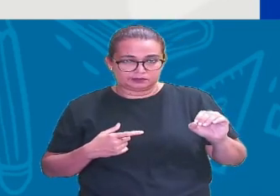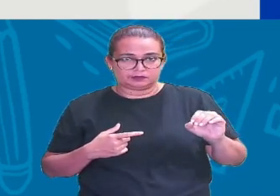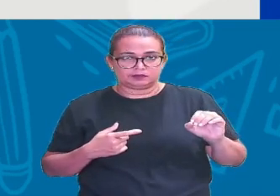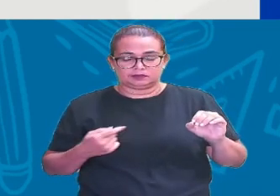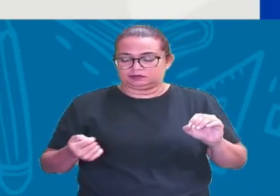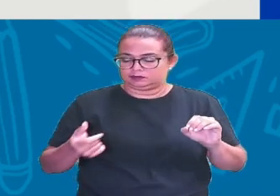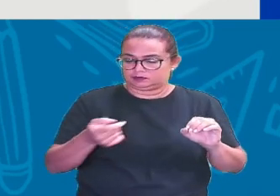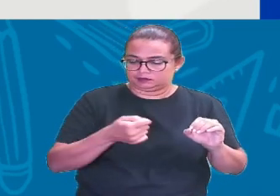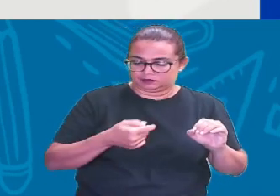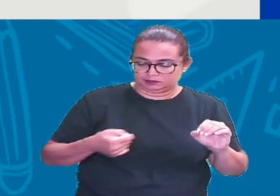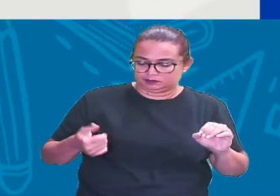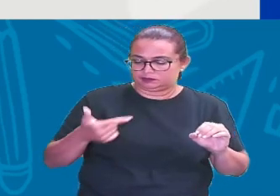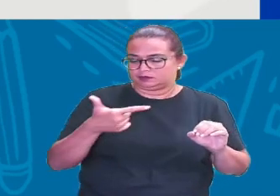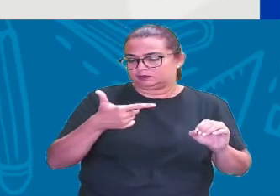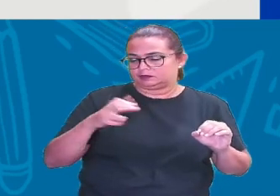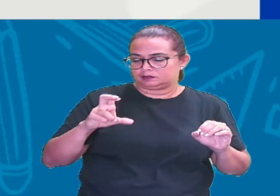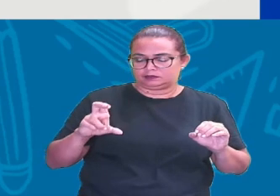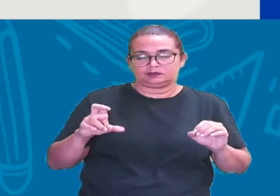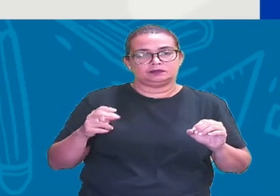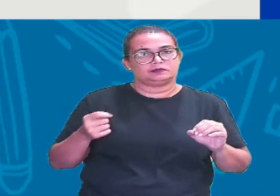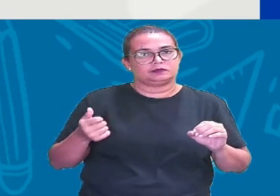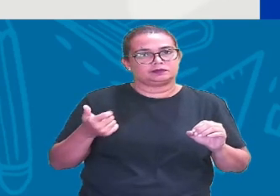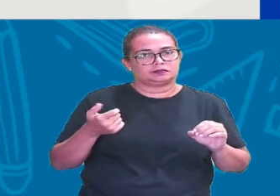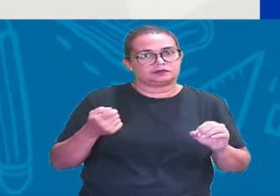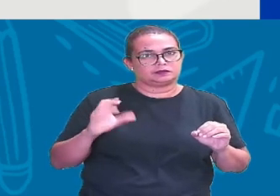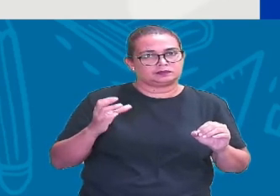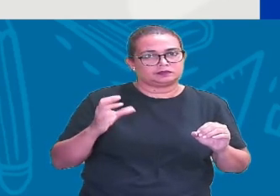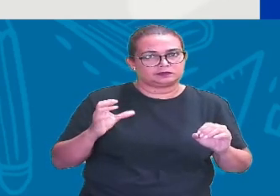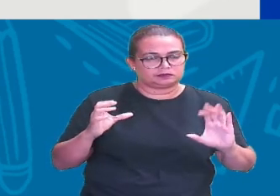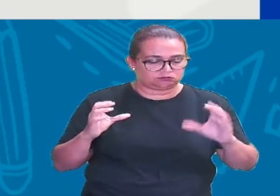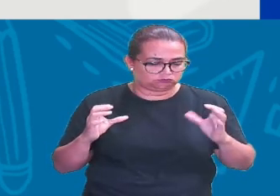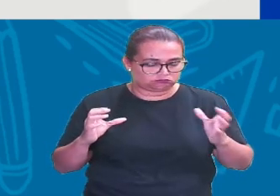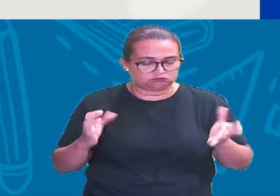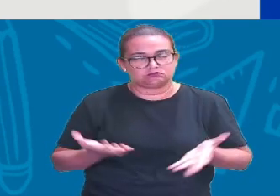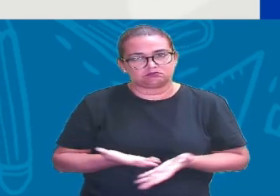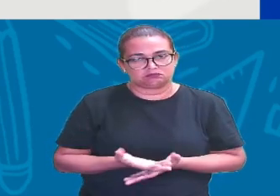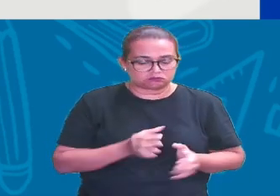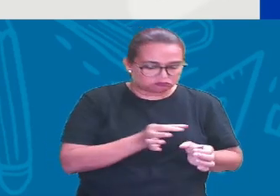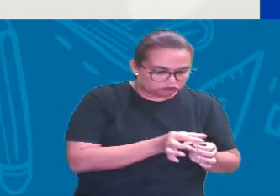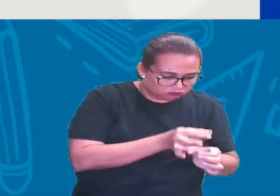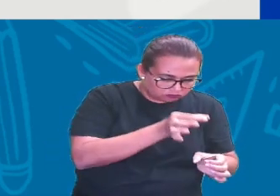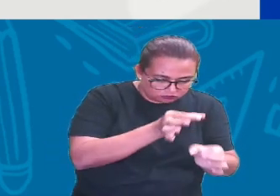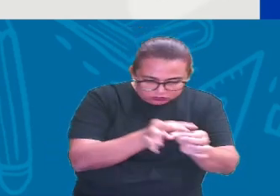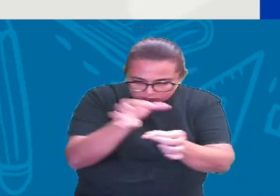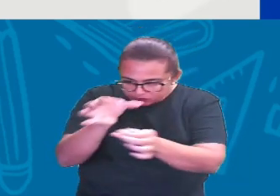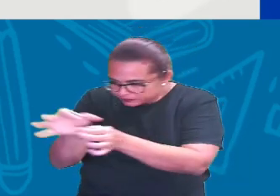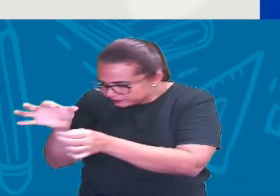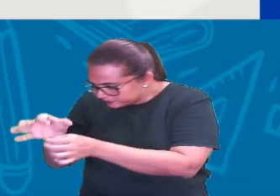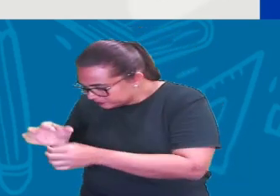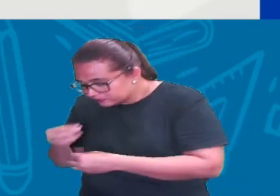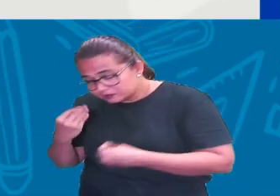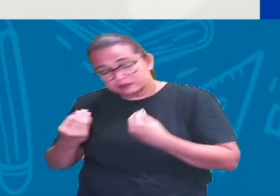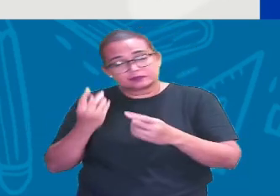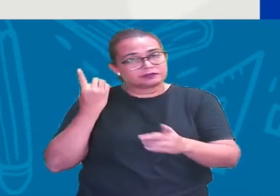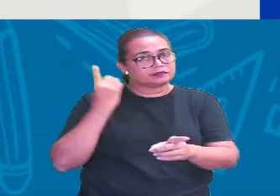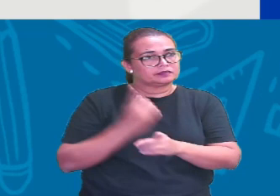centavos e de 25 centavos, tá certo? Então, vamos lá.